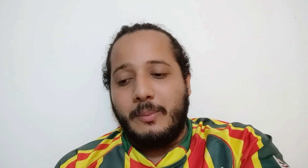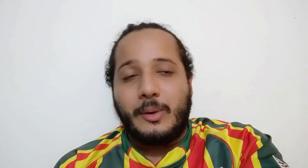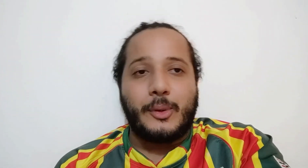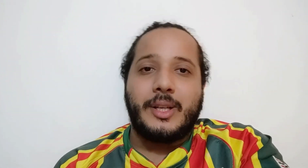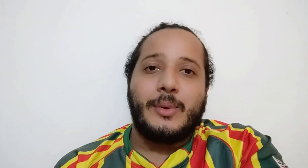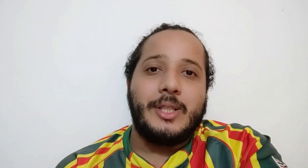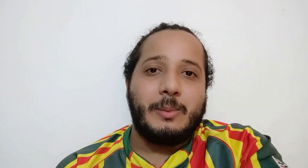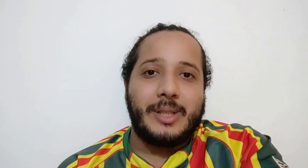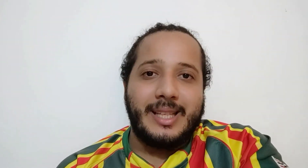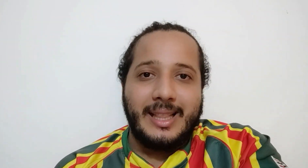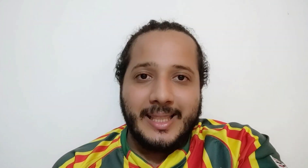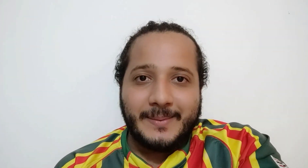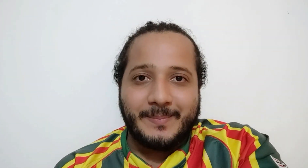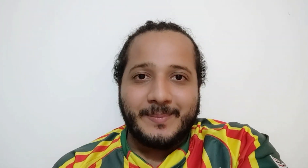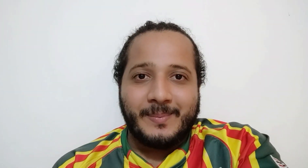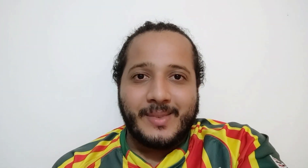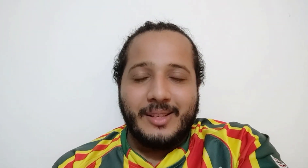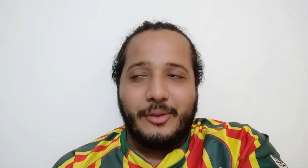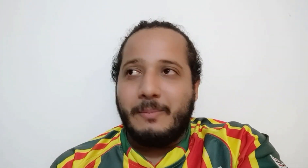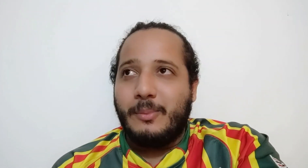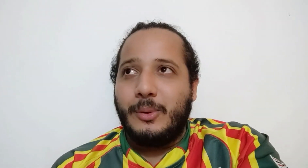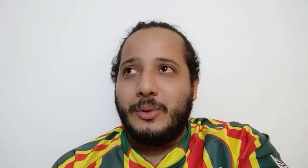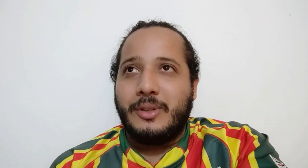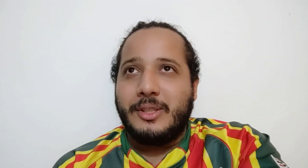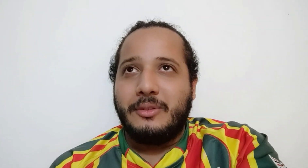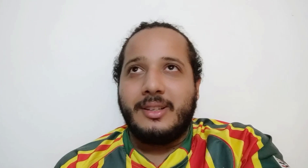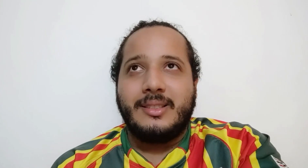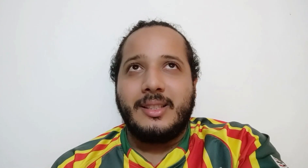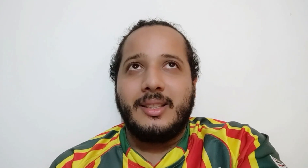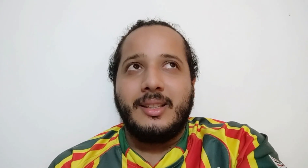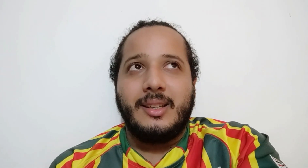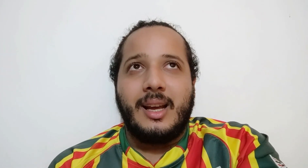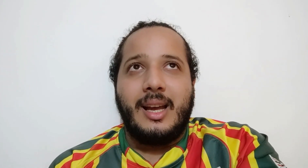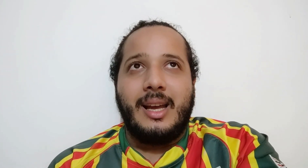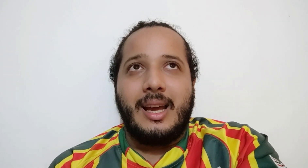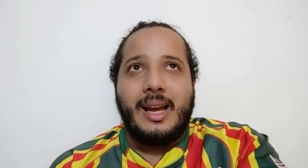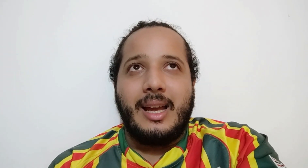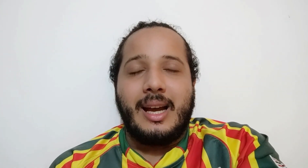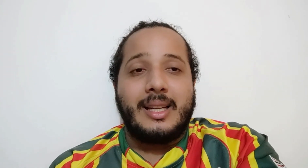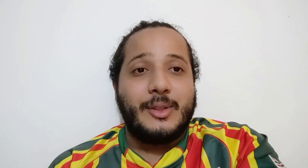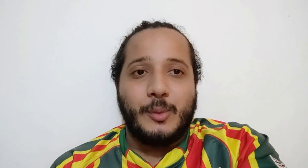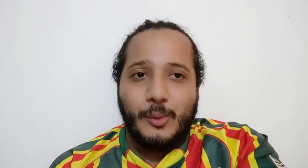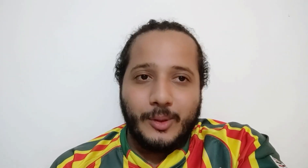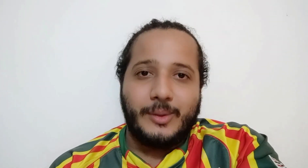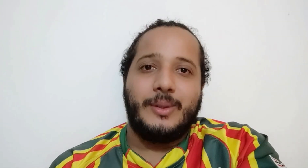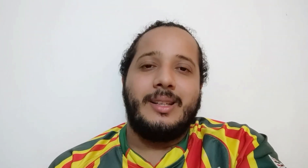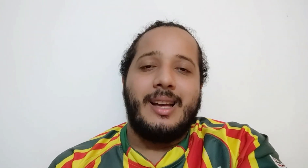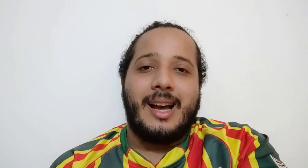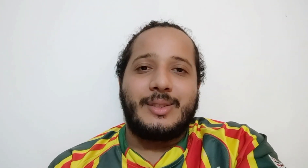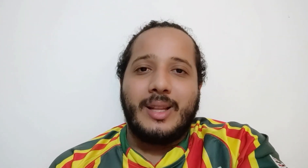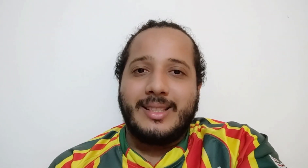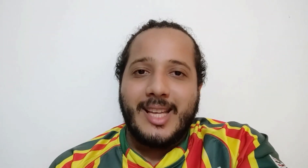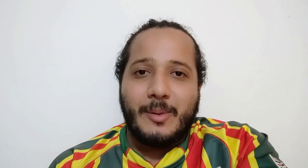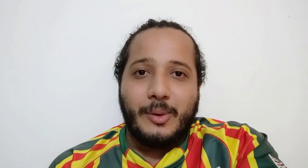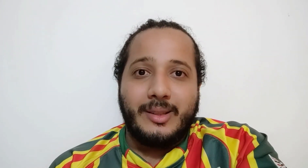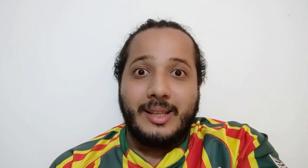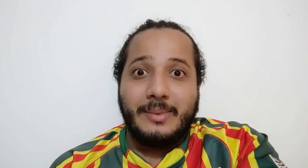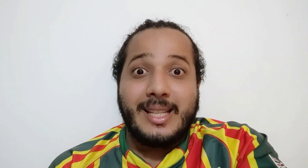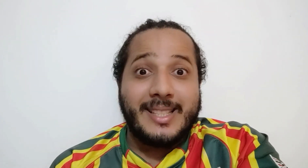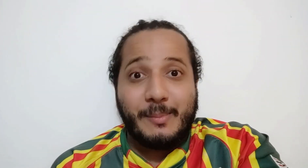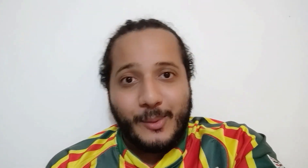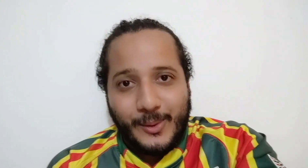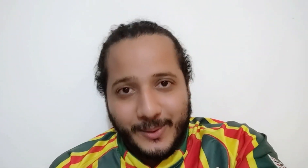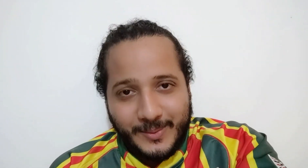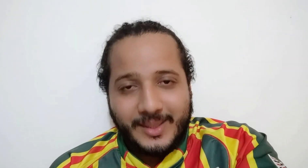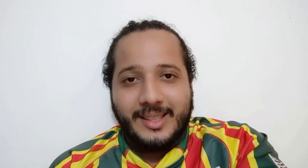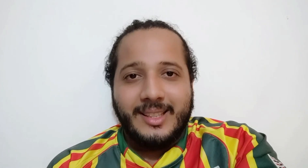meu primeiro protagonismo na telinha. E foi muito divertido fazer. Agradeço muito à Escola de Cinema por ter dado